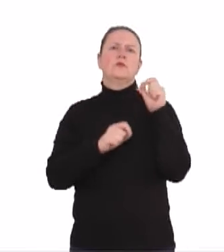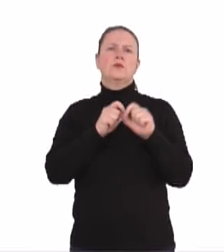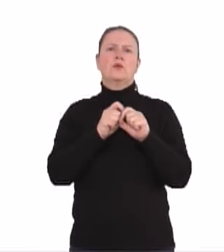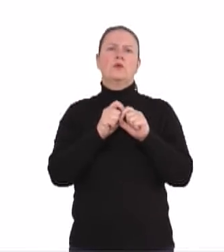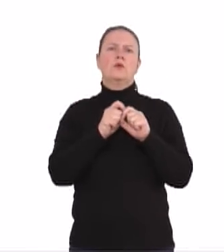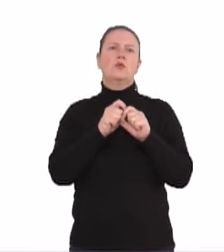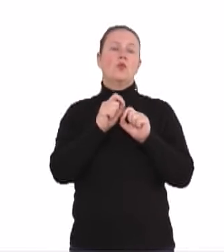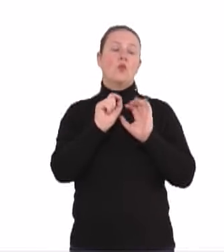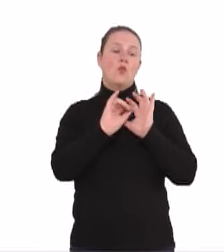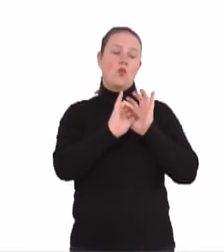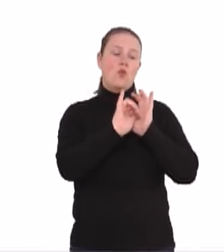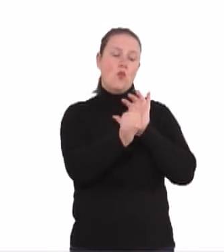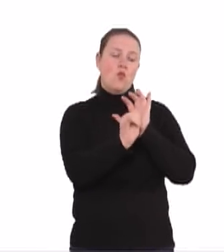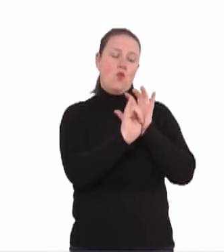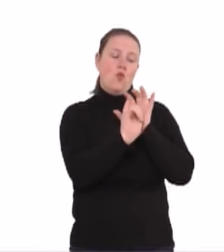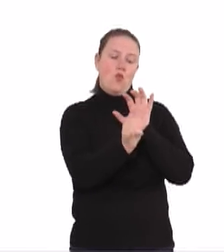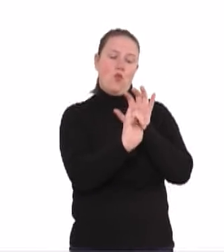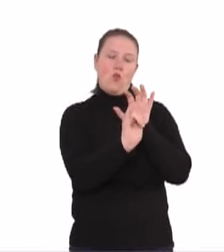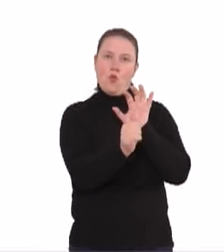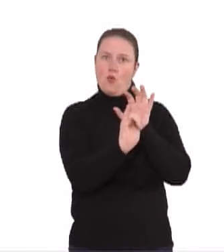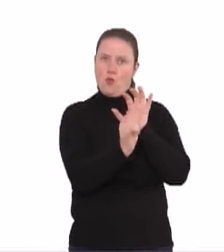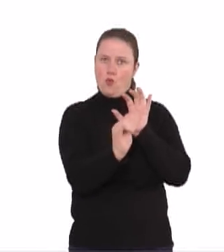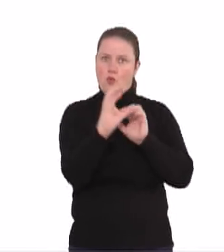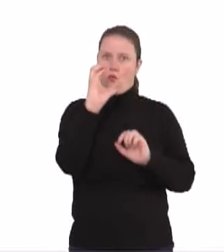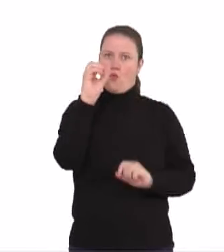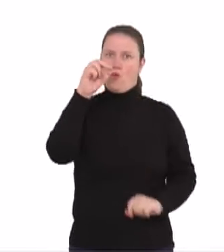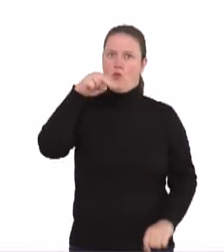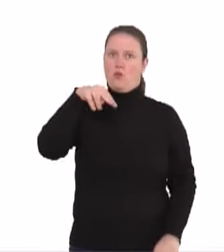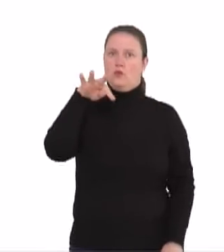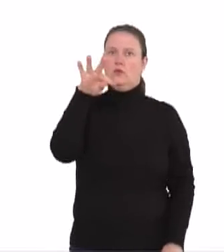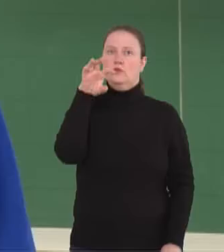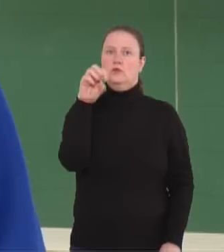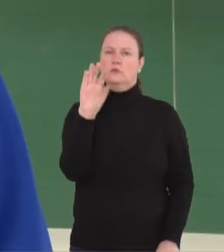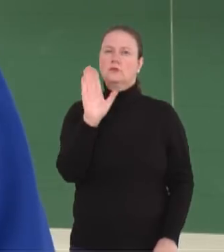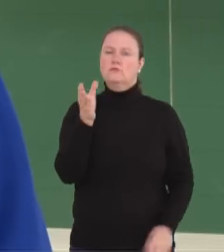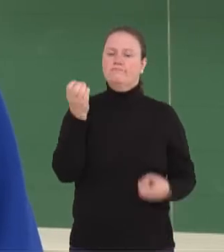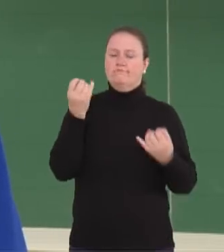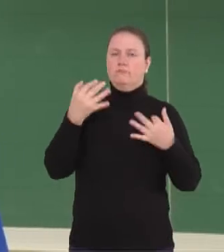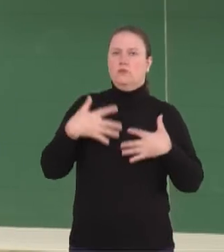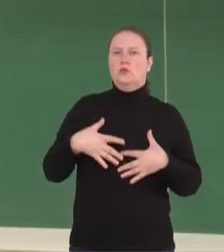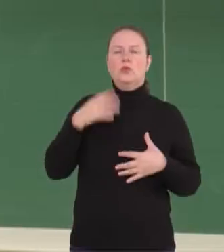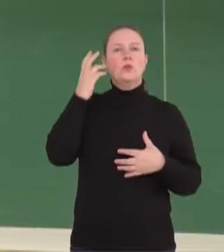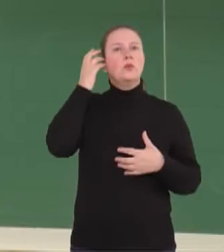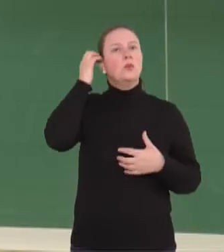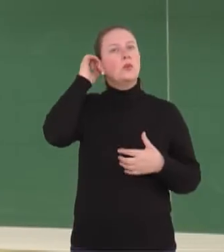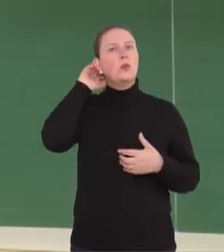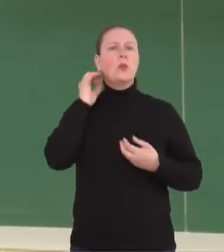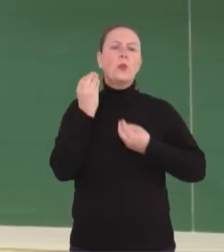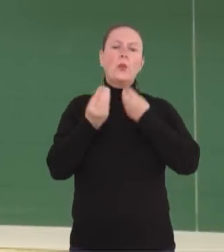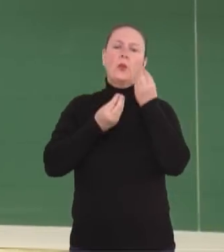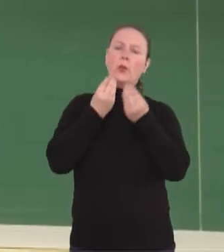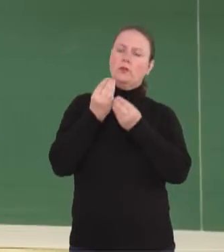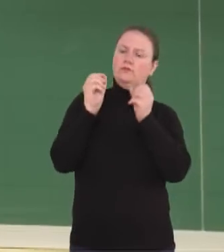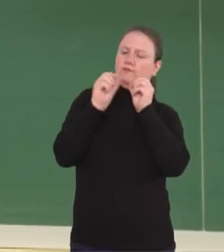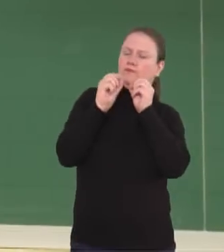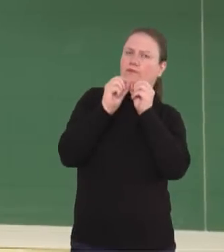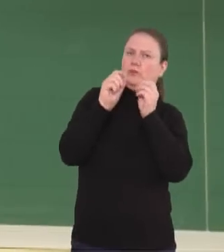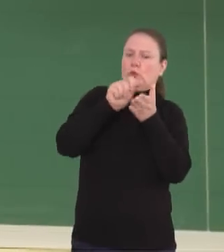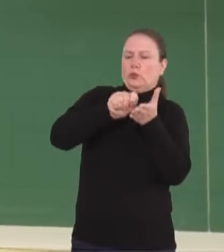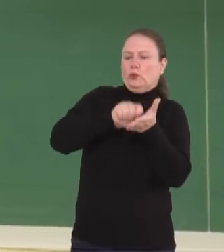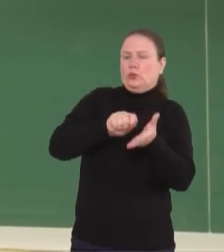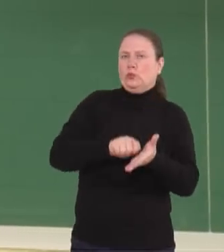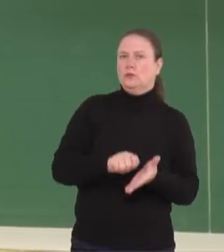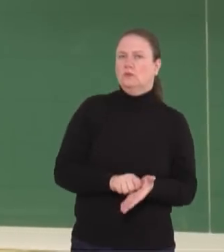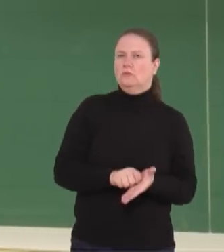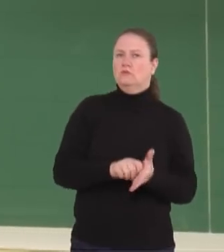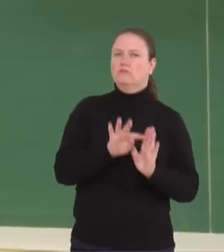o conto. Né, nós já havíamos trabalhado anteriormente, né, as estruturas composicionais para poder elaborar um